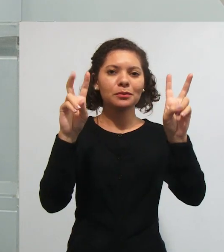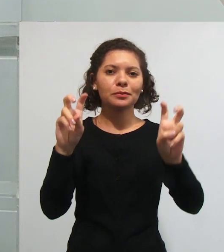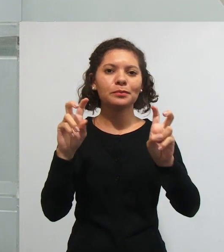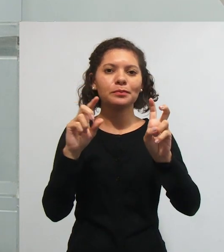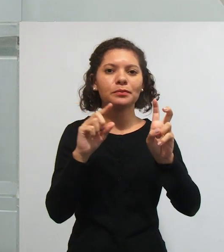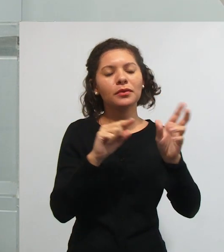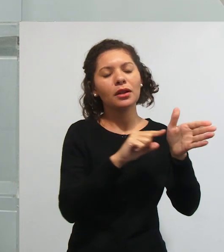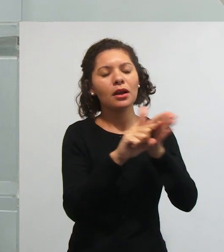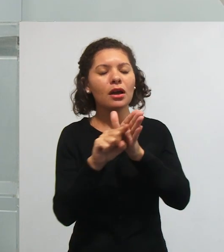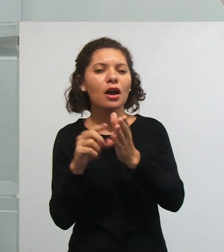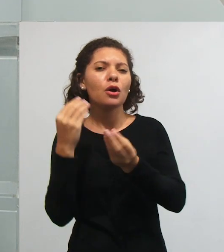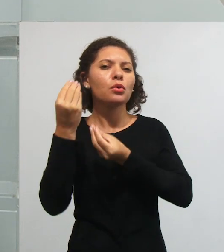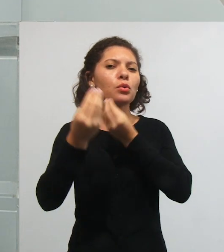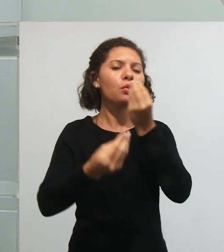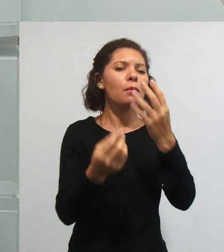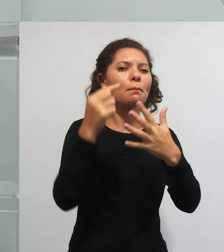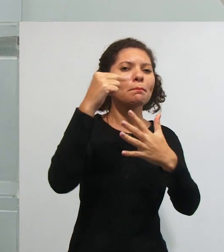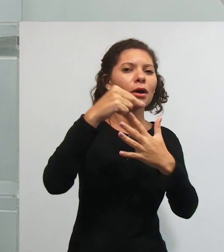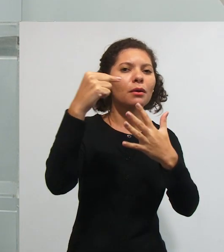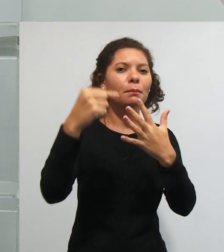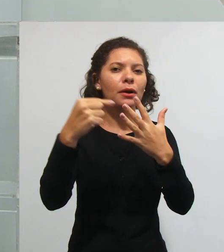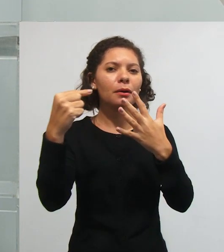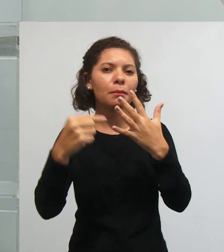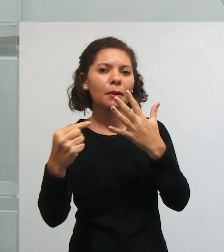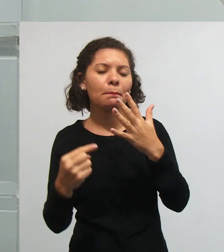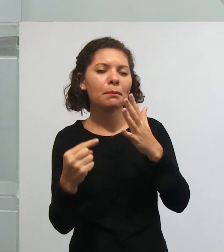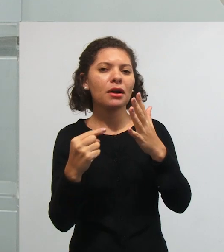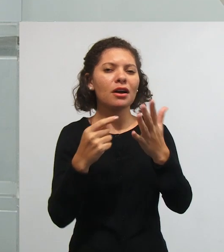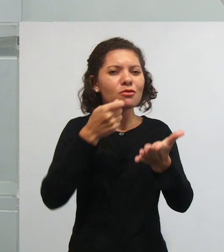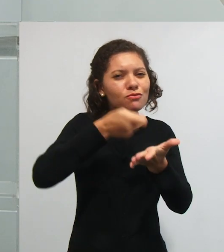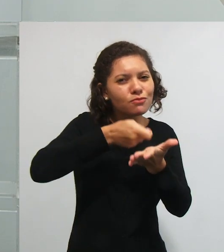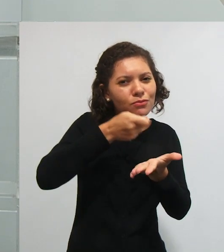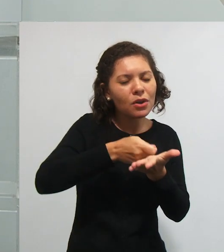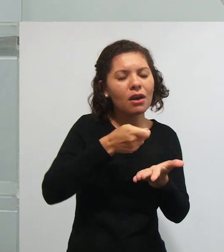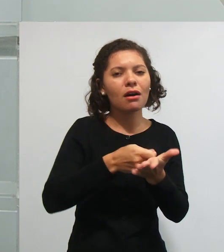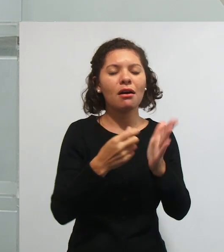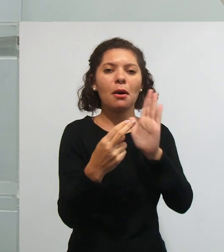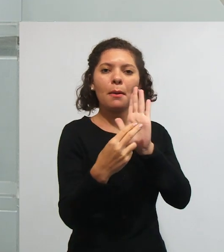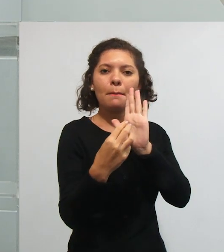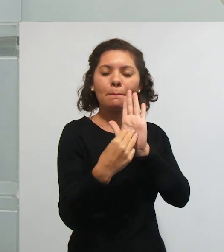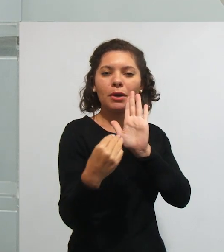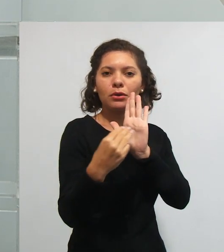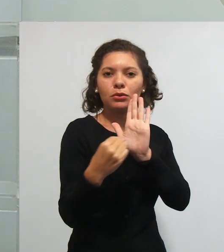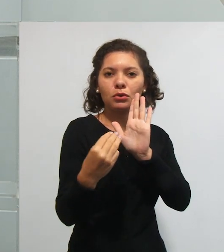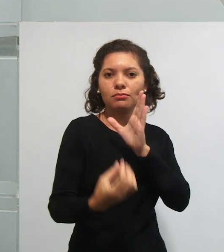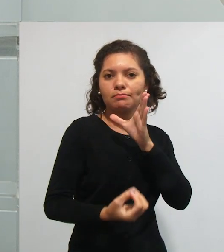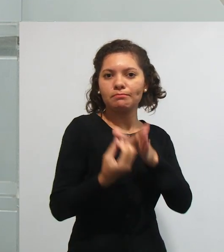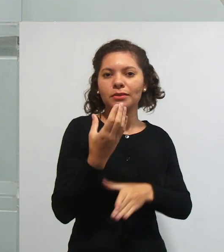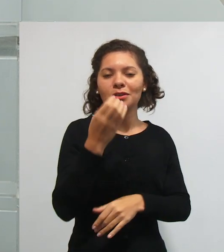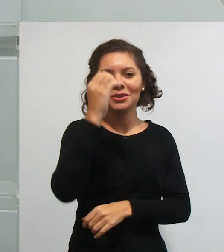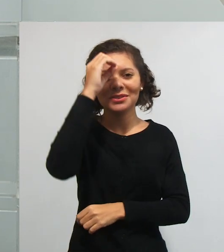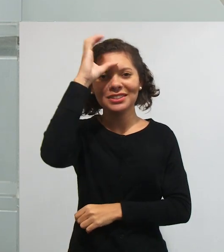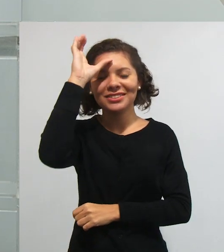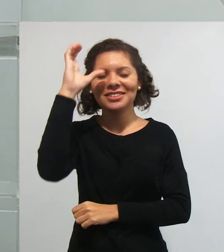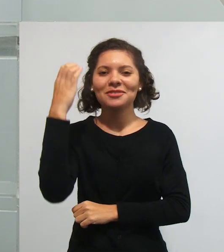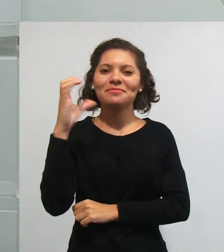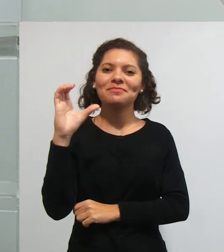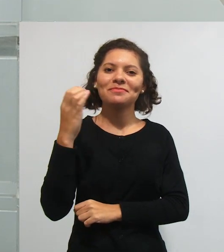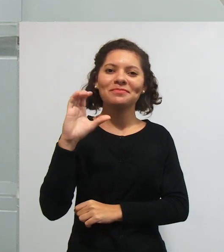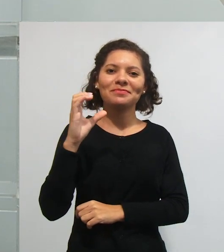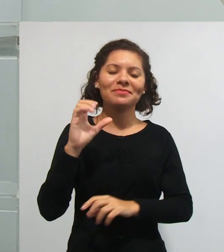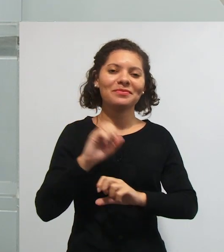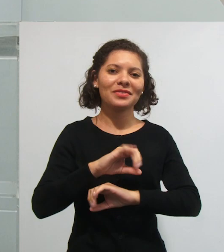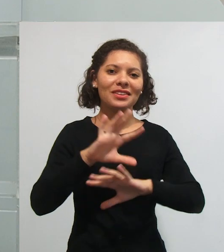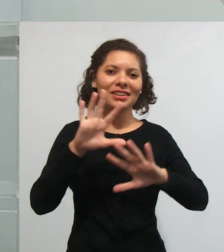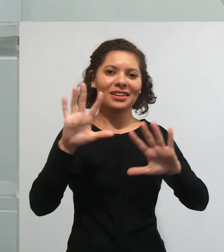esses elementos é que caracterizam a rigorosidade metódica na produção do conhecimento científico. É